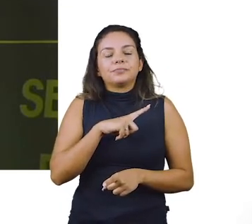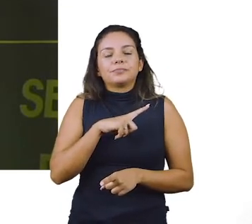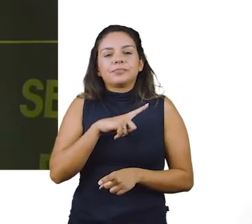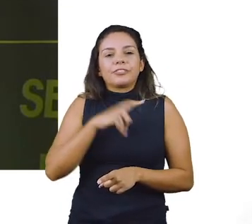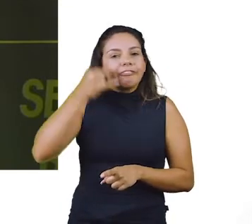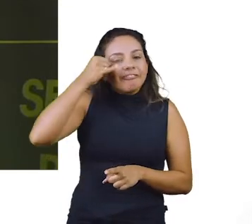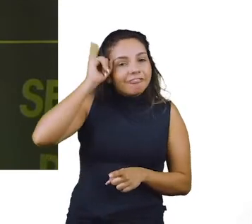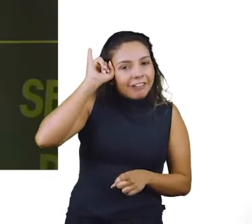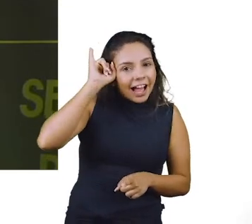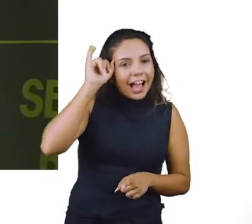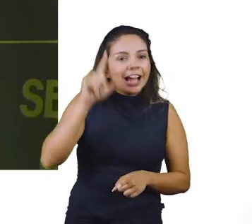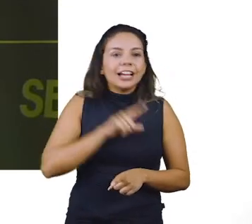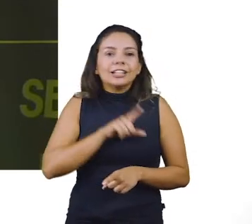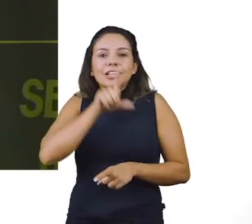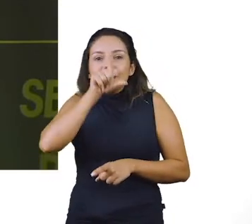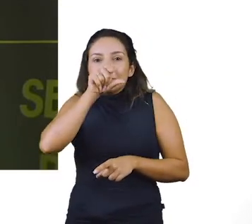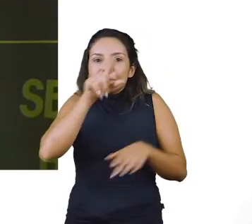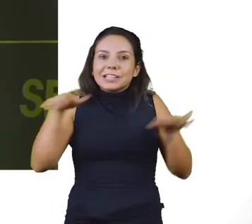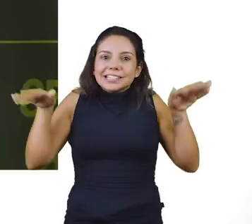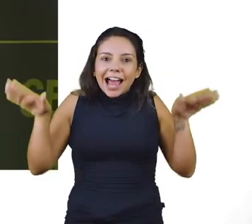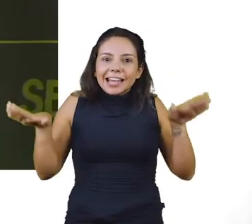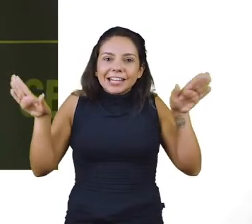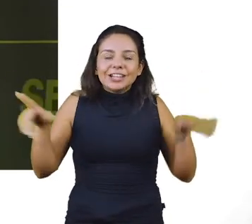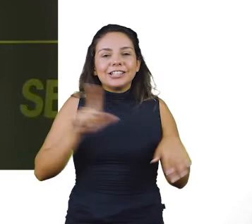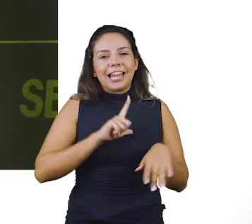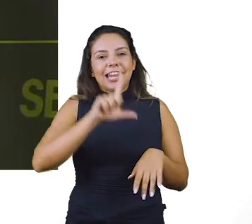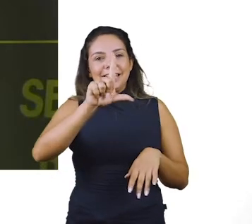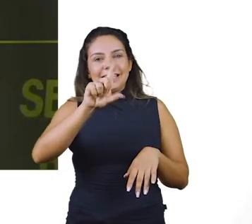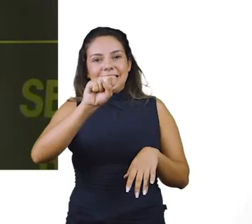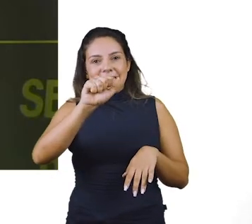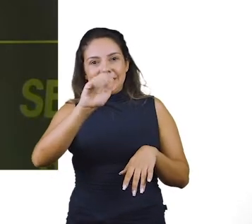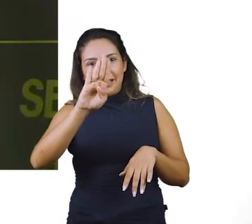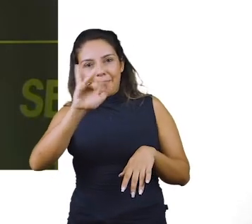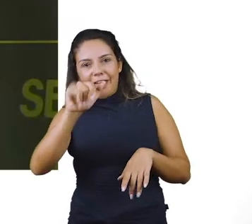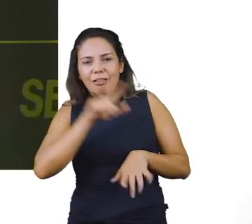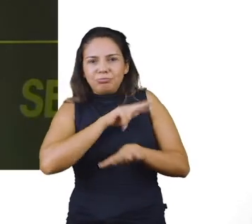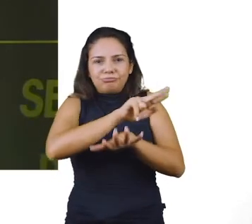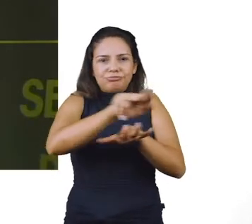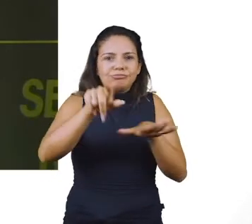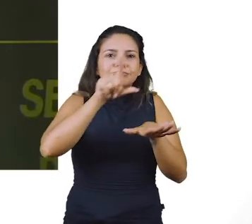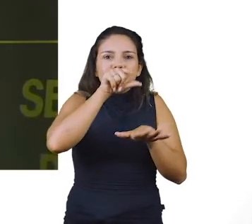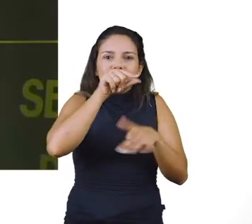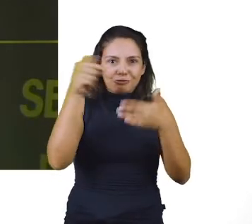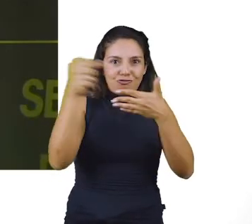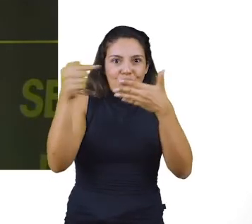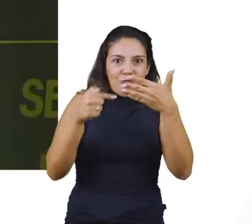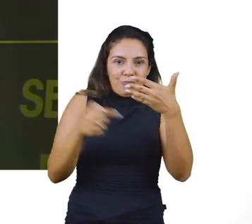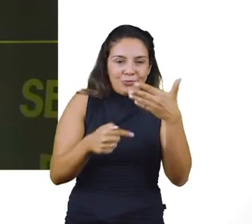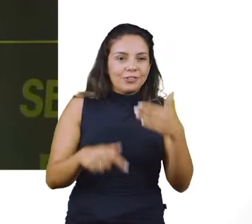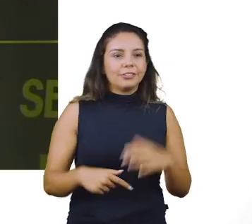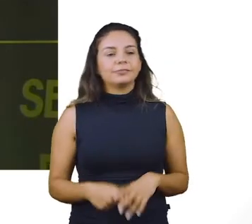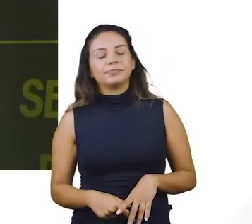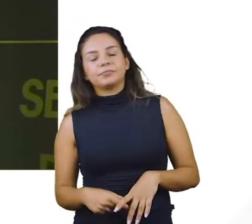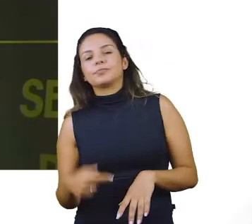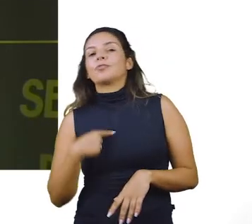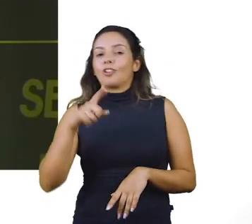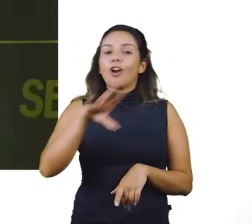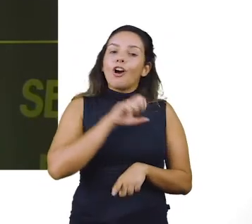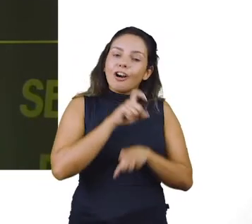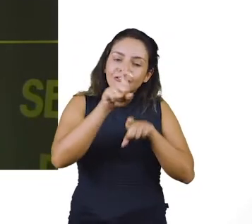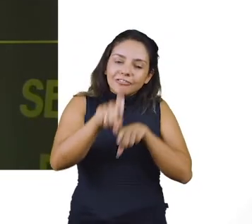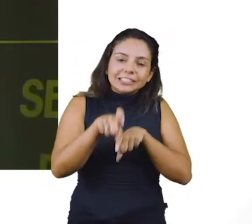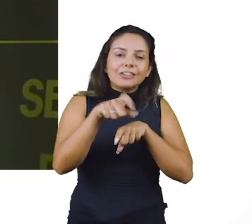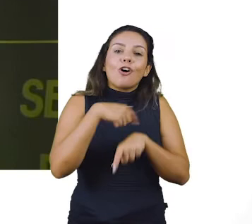trato deles, canarinho chapinha, sabiá, melro, coleirinha, enfim. Então eu sou esse